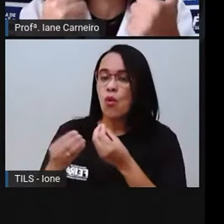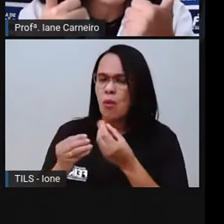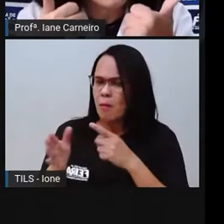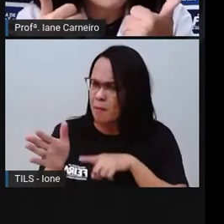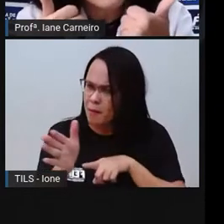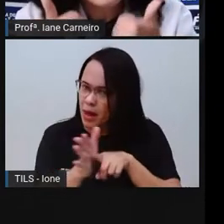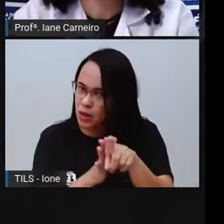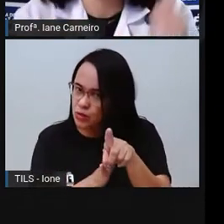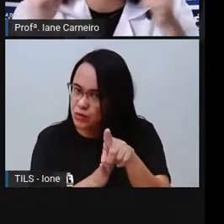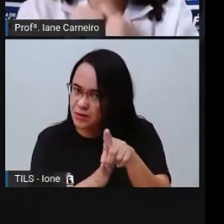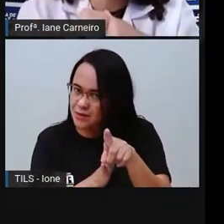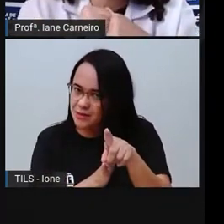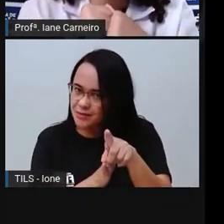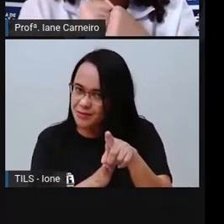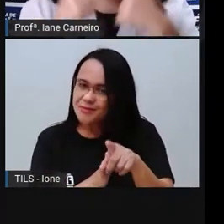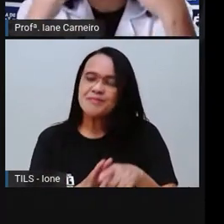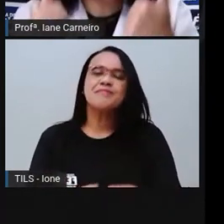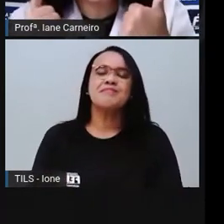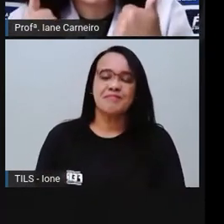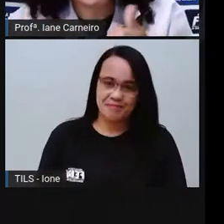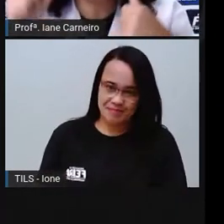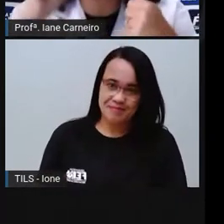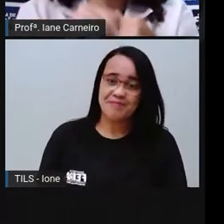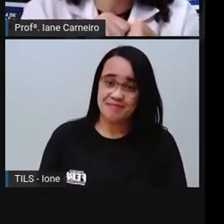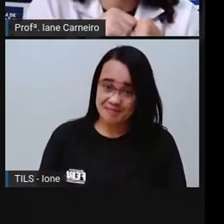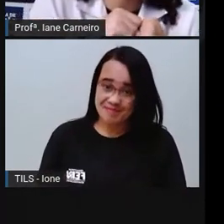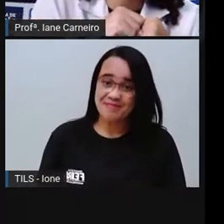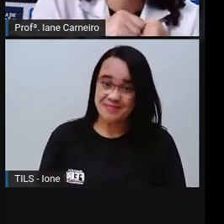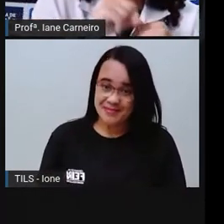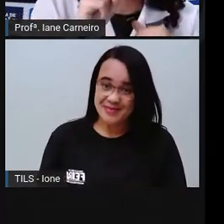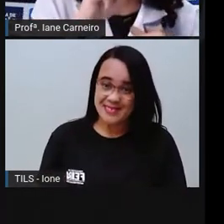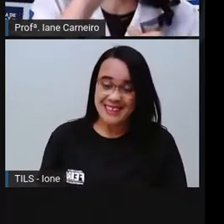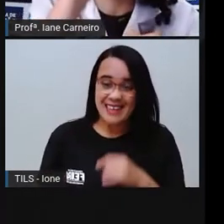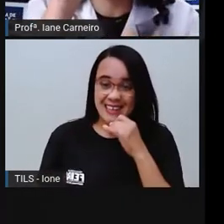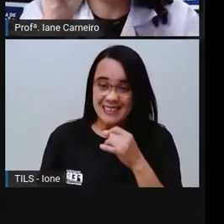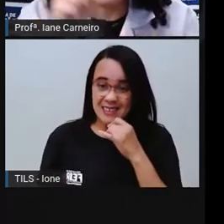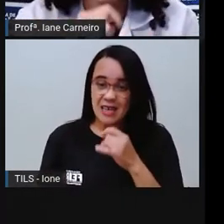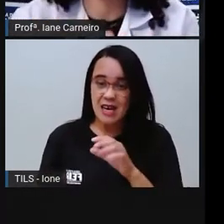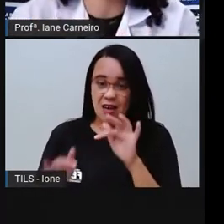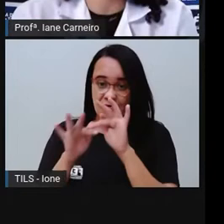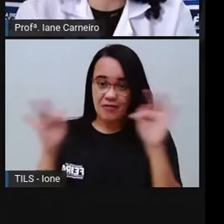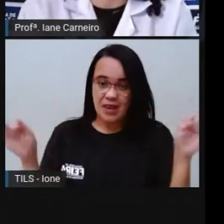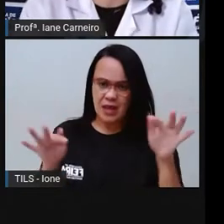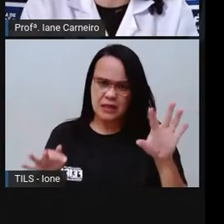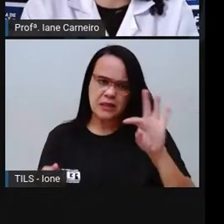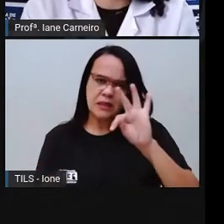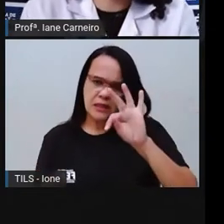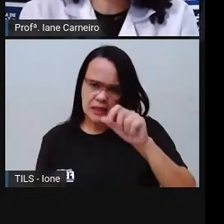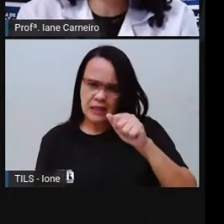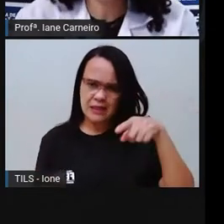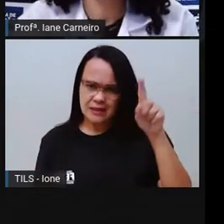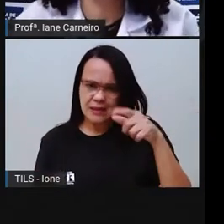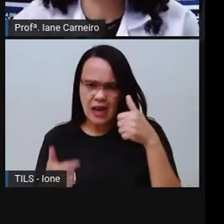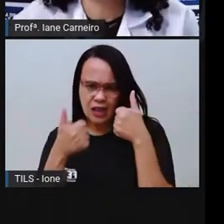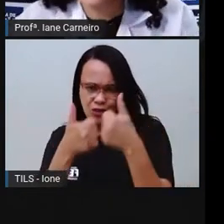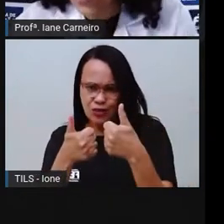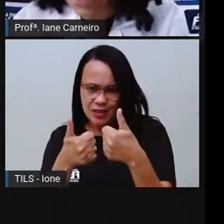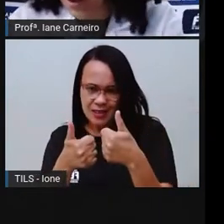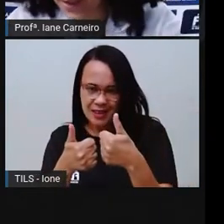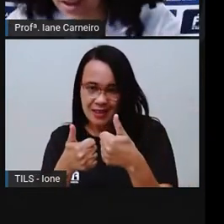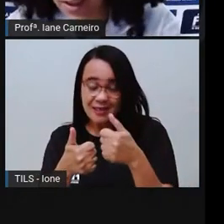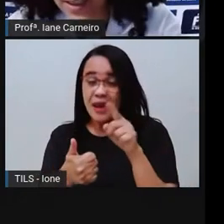a joia E esse aparece nesse tá joia ia terminar com um sinal de interrogação Beleza